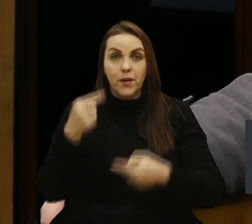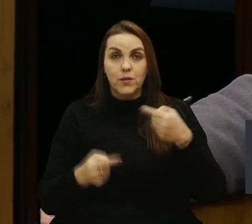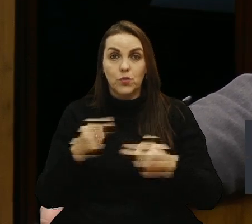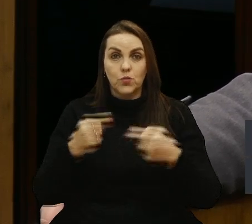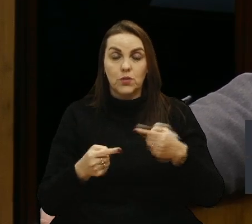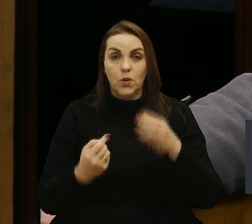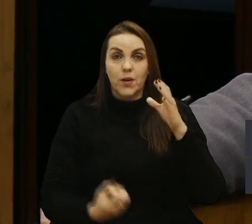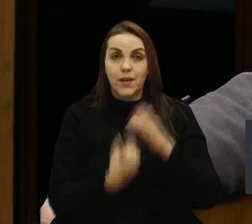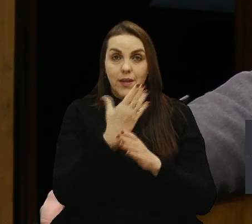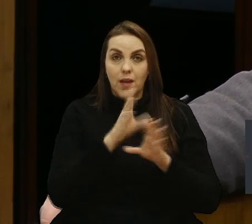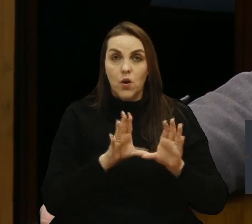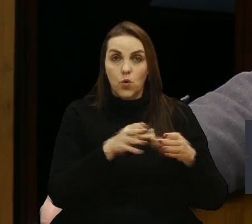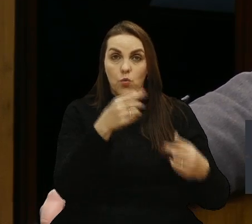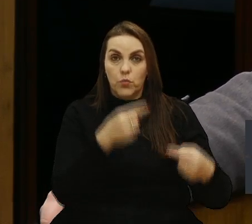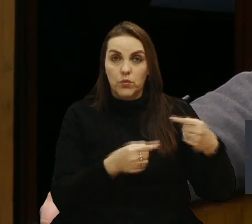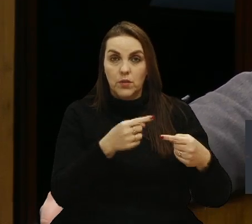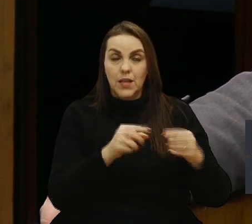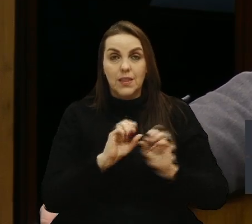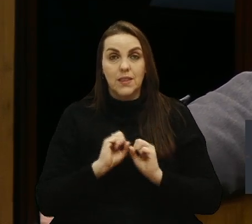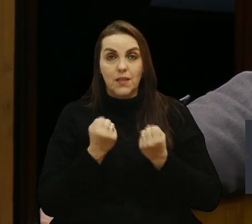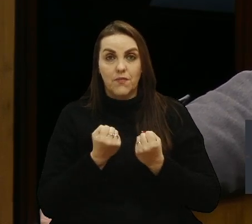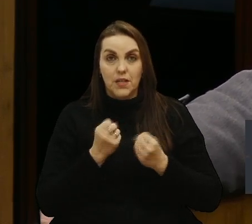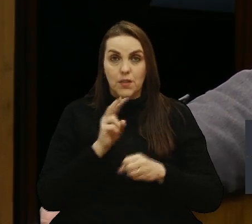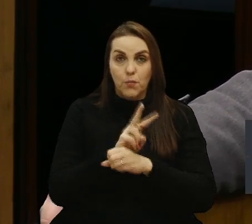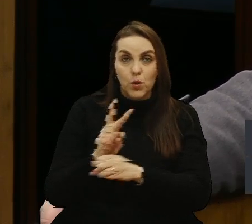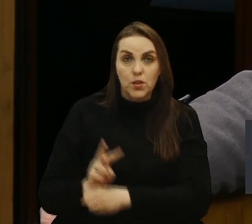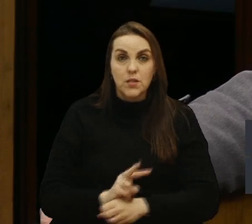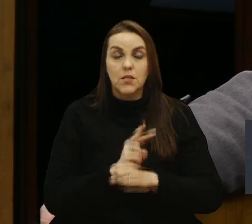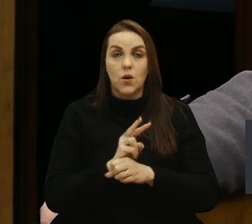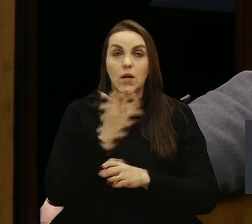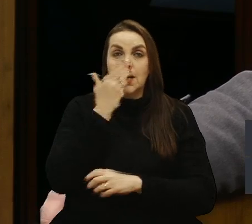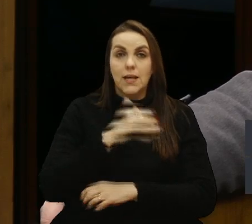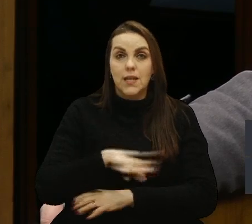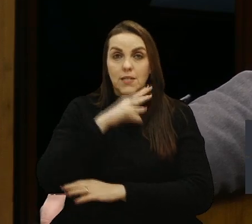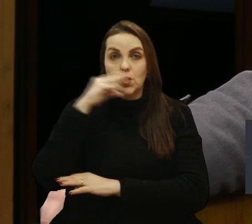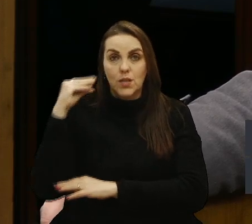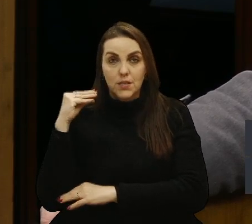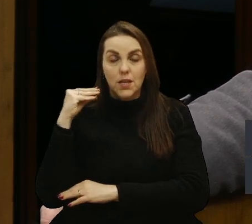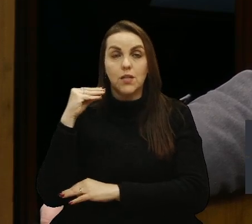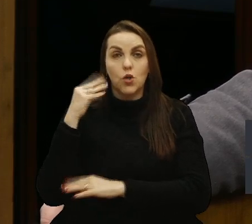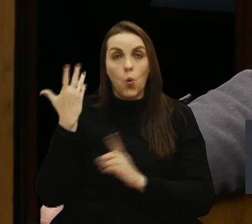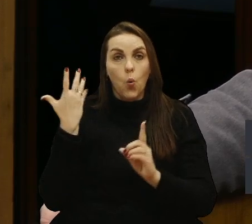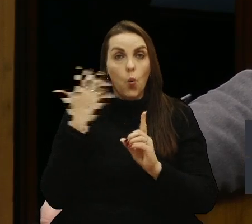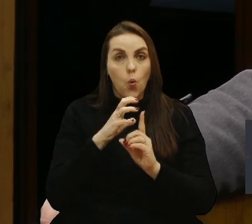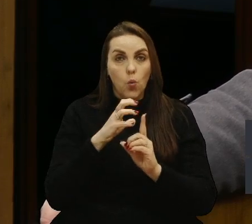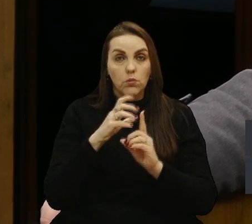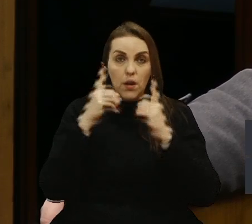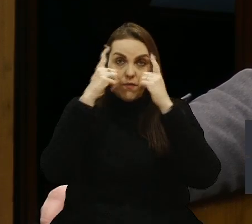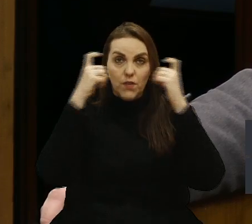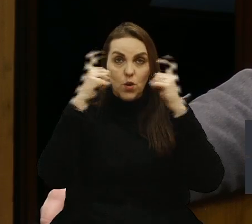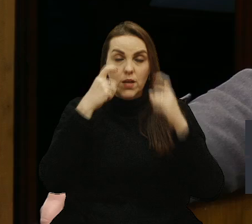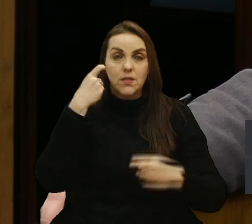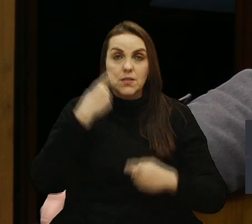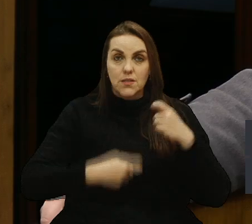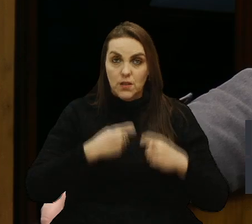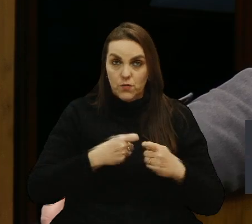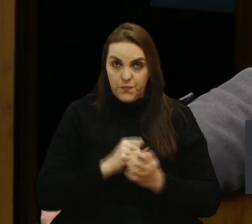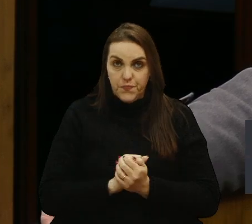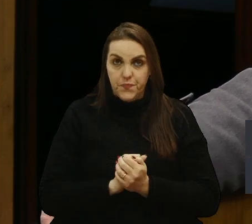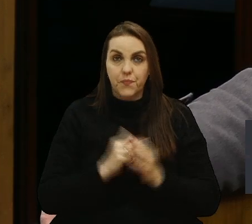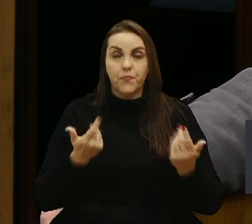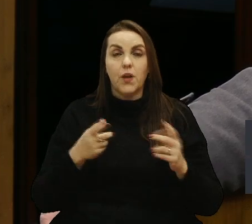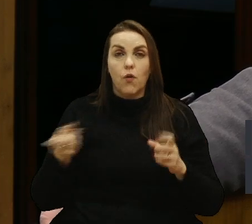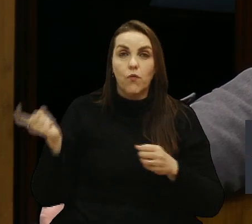criação da Frente Parlamentar de defesa, de proteção à criança e adolescente contra o aspecto da violência sexual. E eu quero retomar aqui,